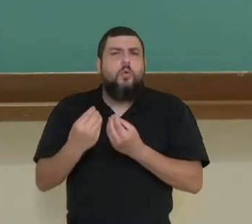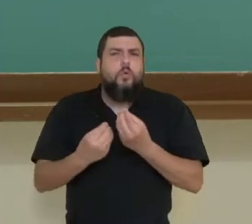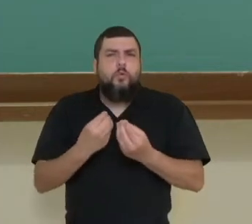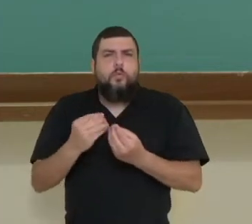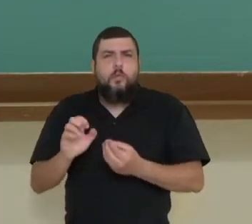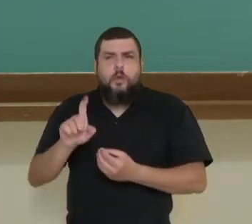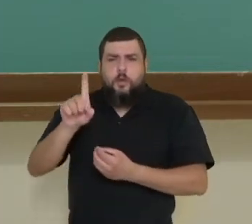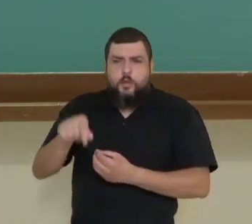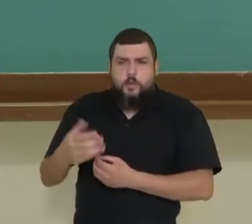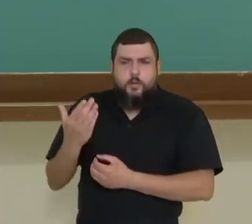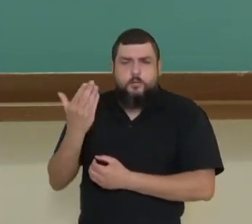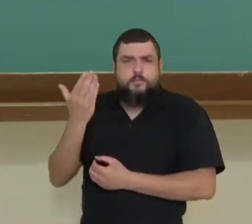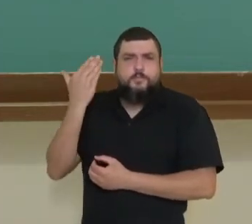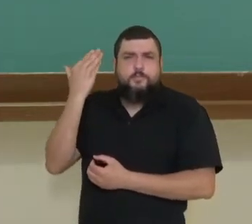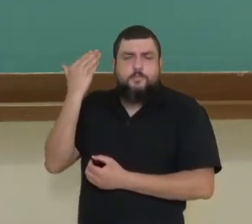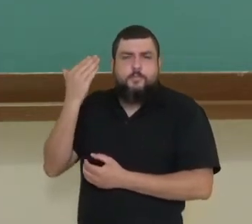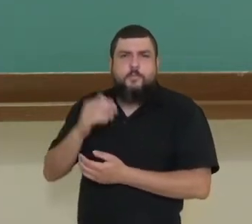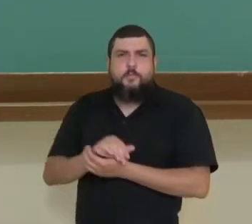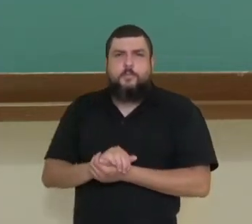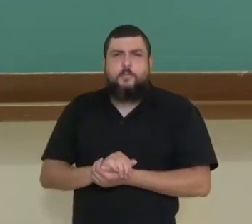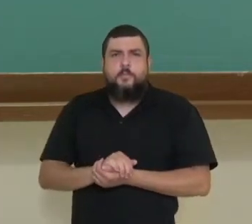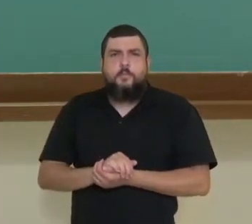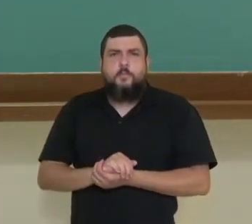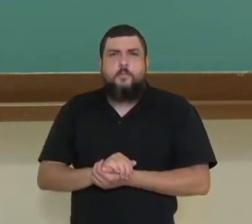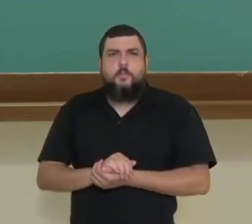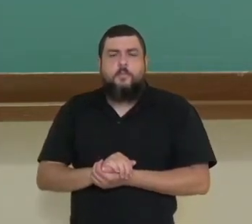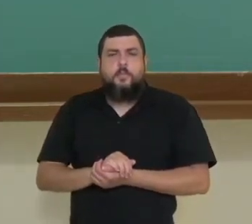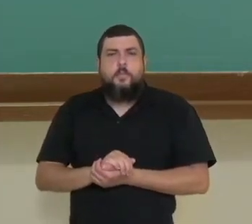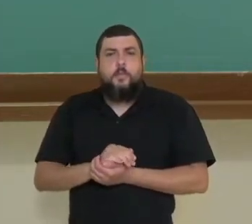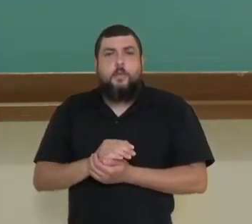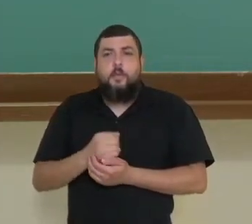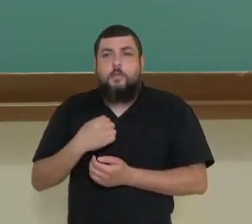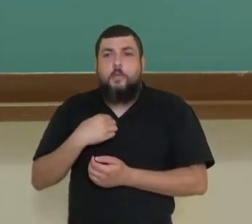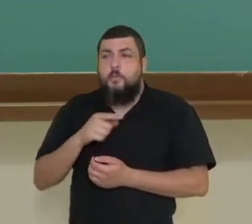imperfeito. Então, formou-se,